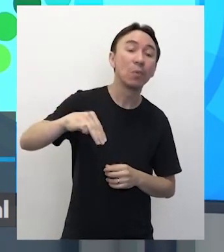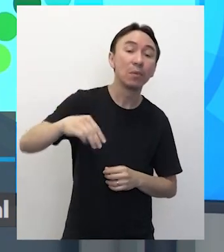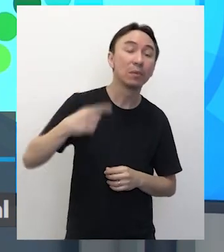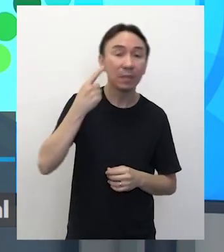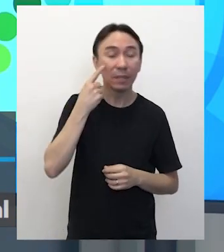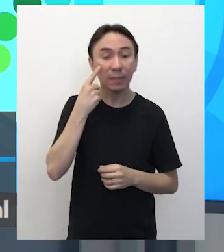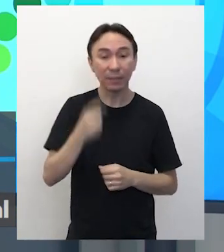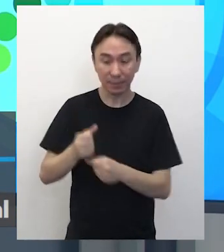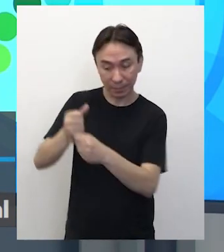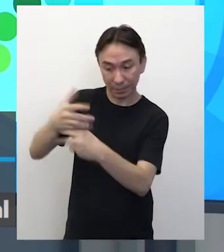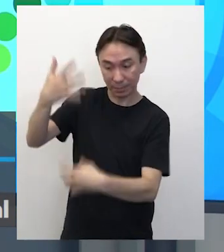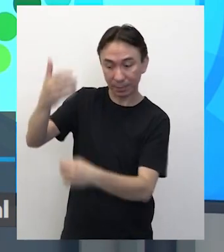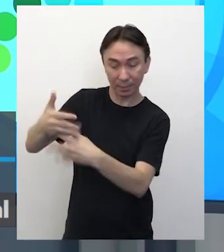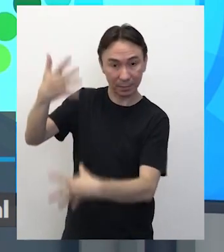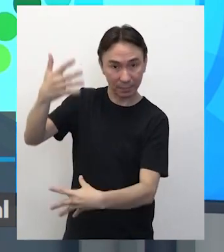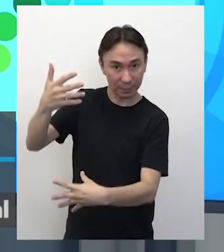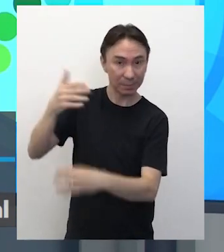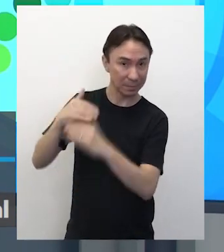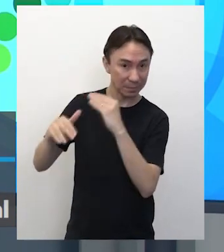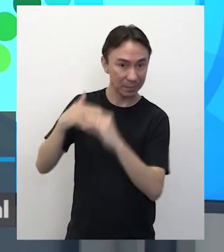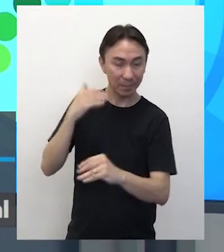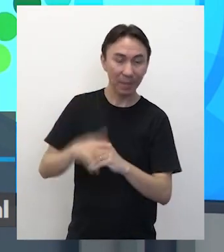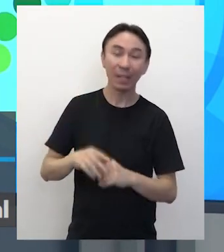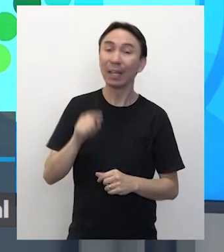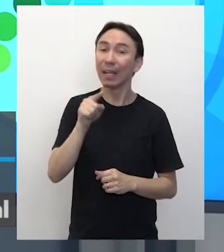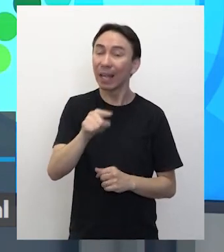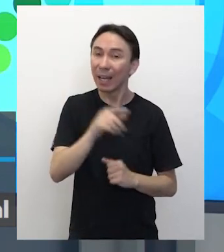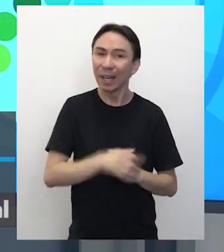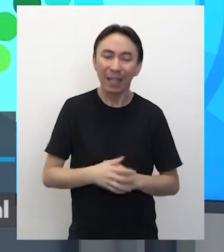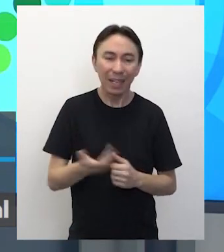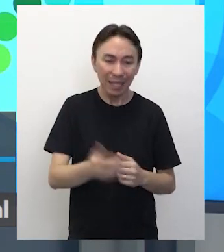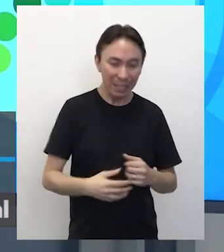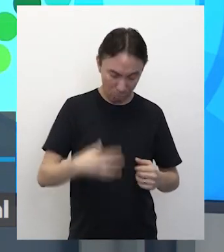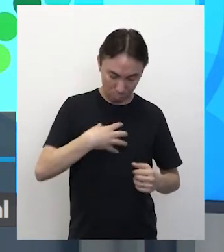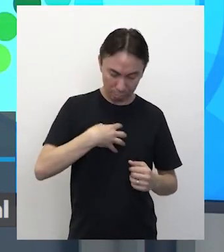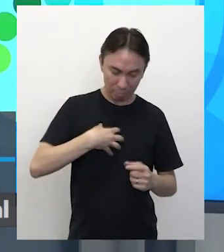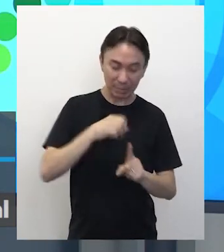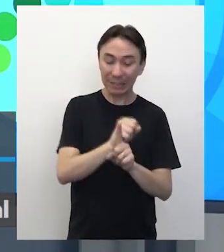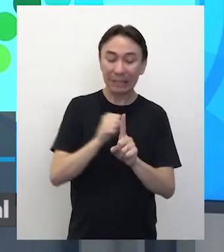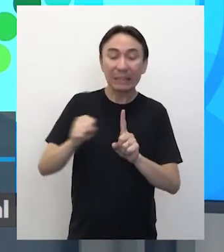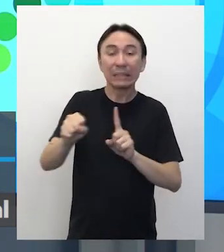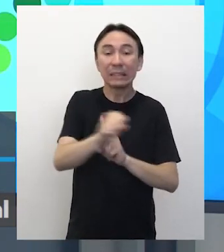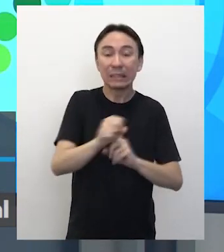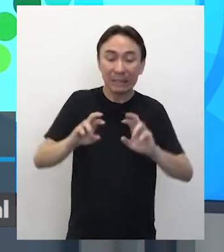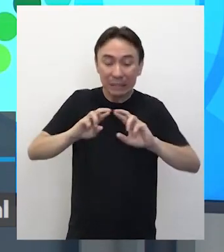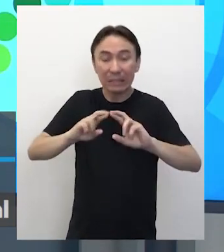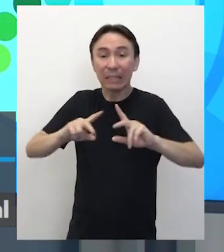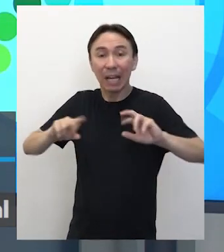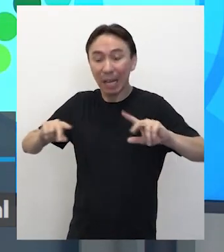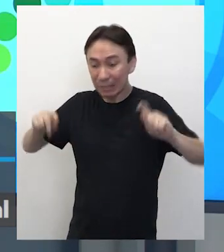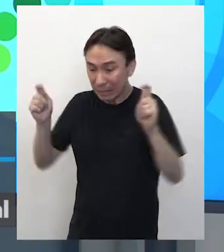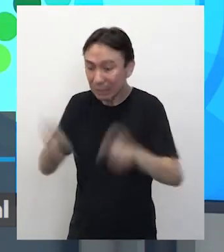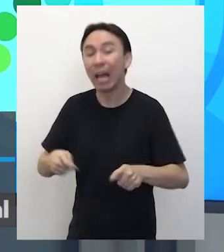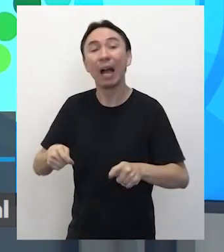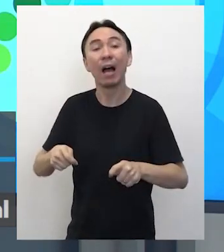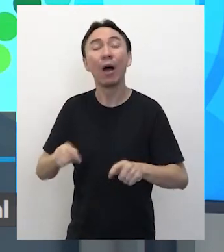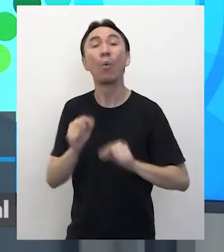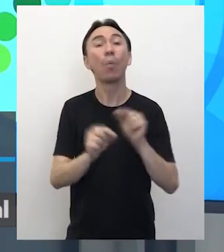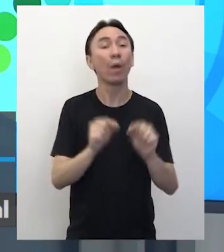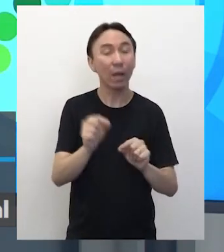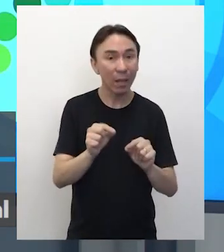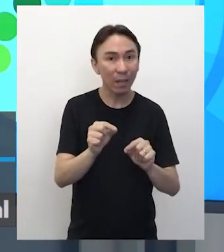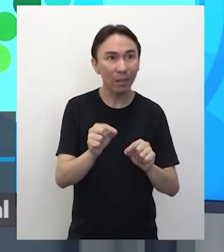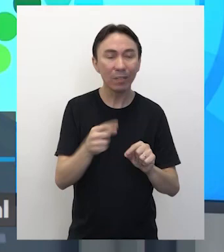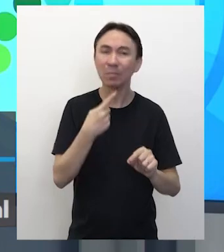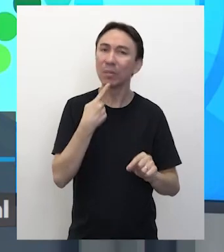a competência socioemocional que o Manoel de Barros trouxe para a gente quando ele escreveu assim: "Meu quintal